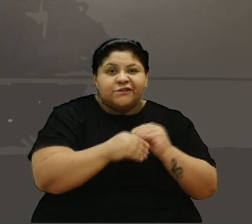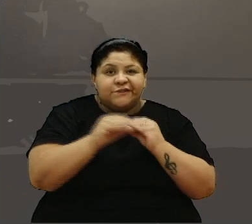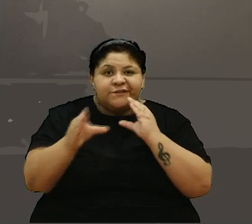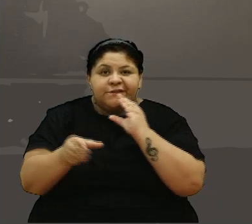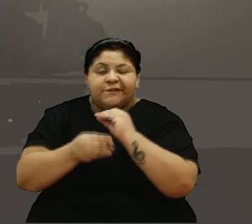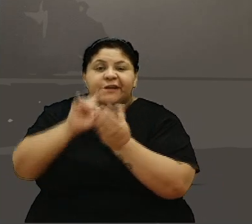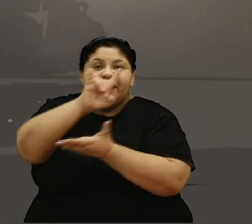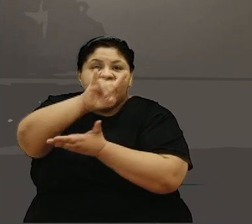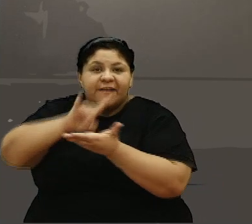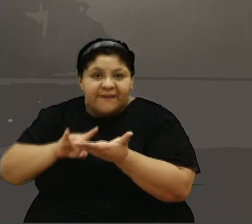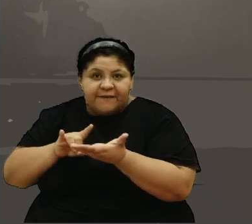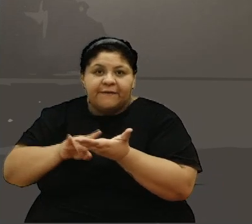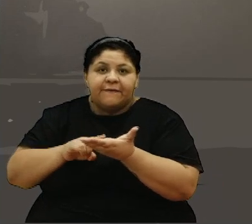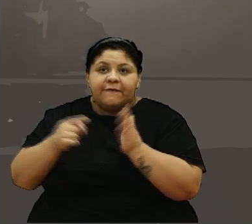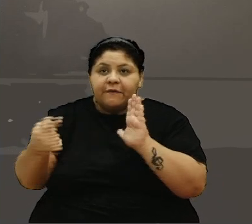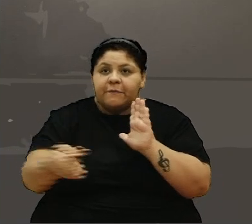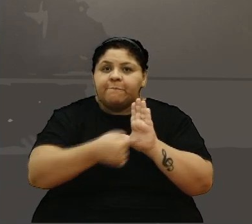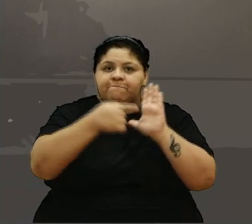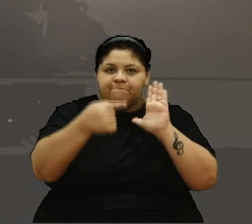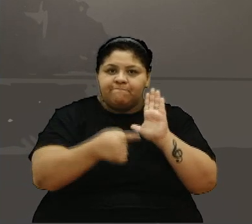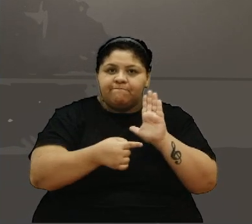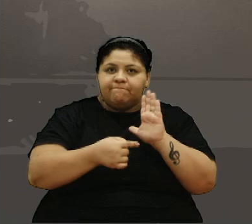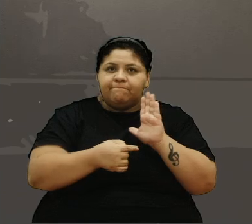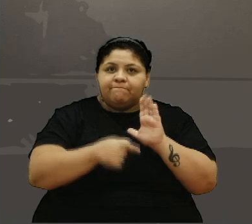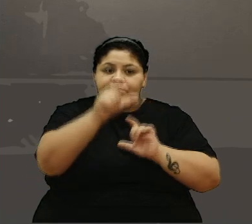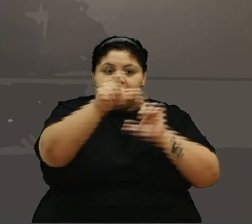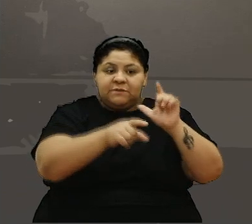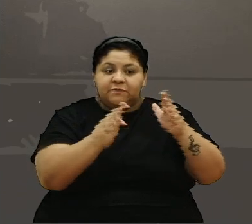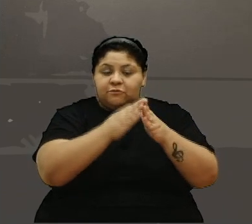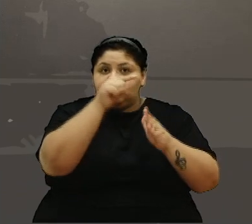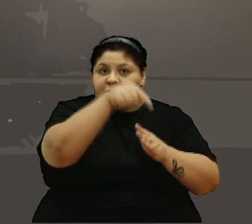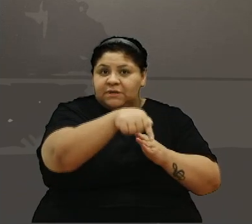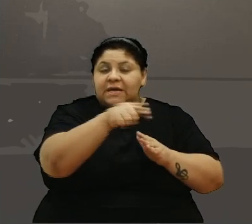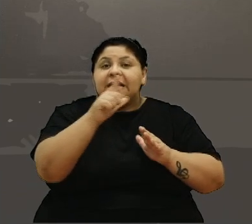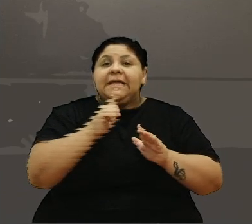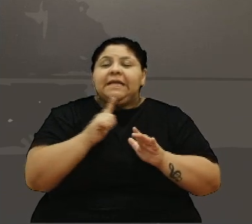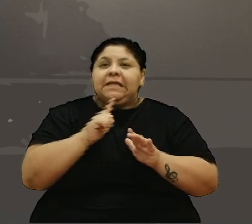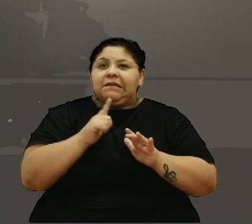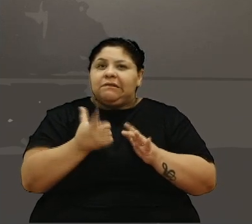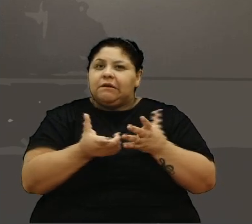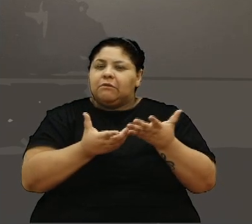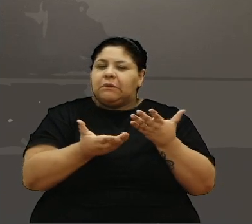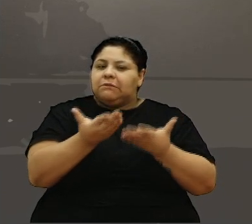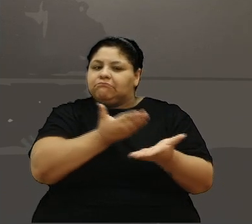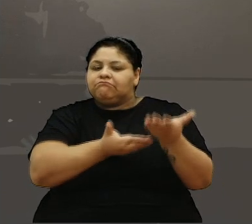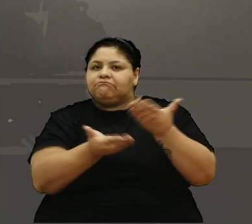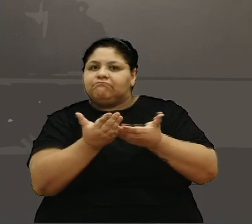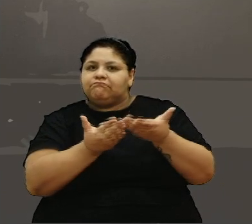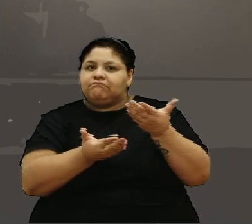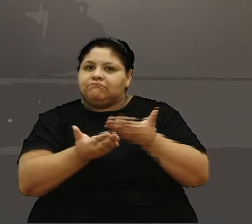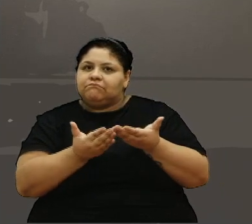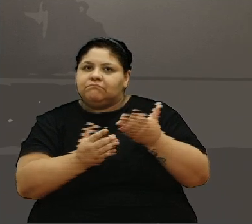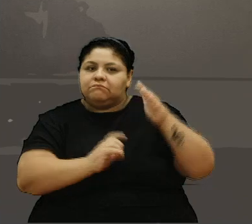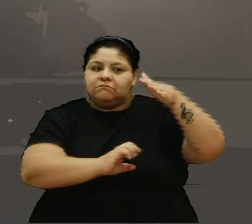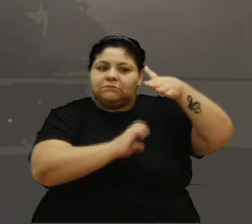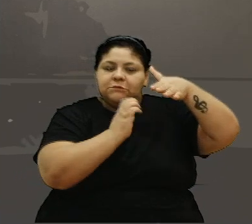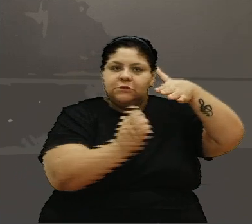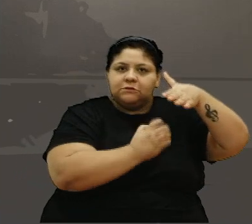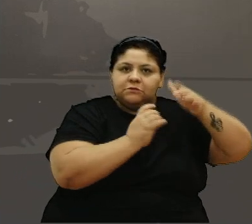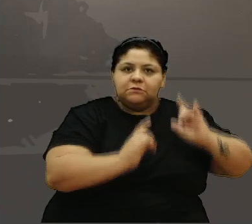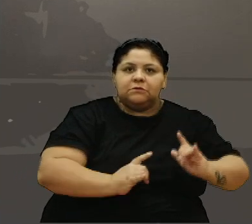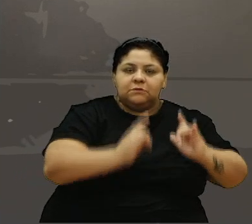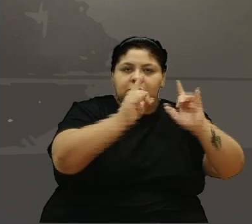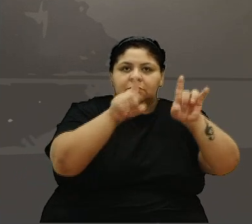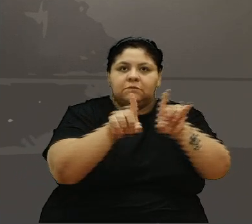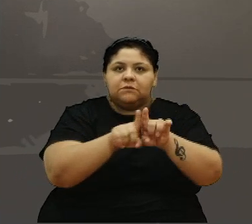residem lá, que demonstram que existe uma articulação entre as empresas de condomínio e os